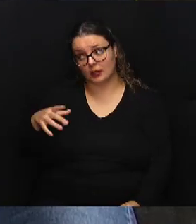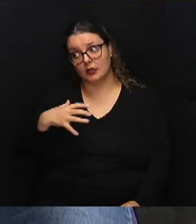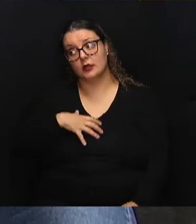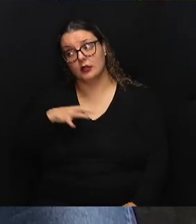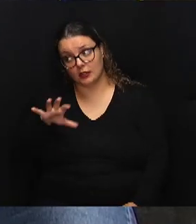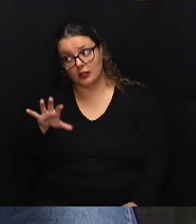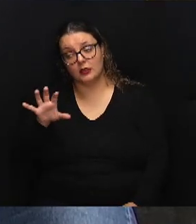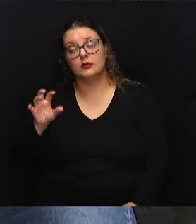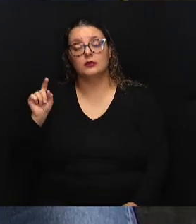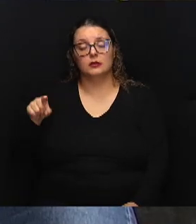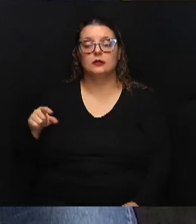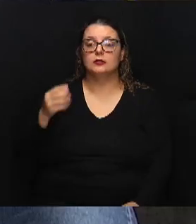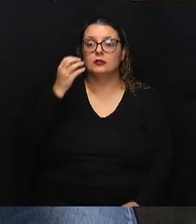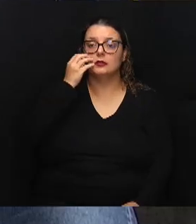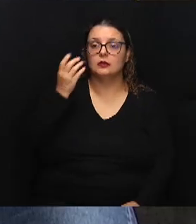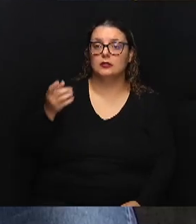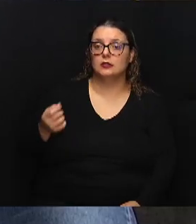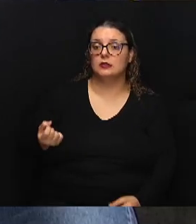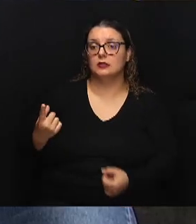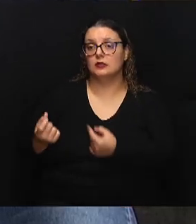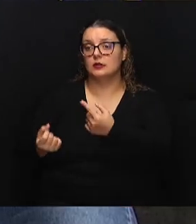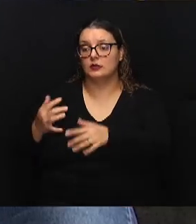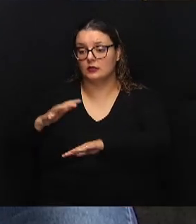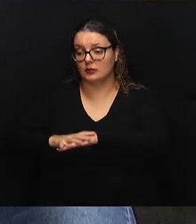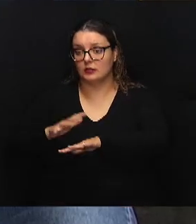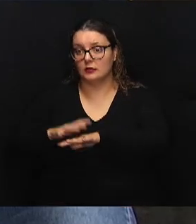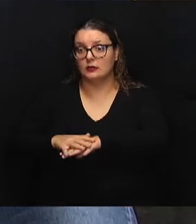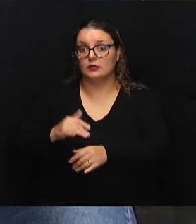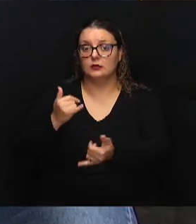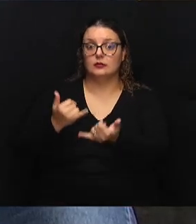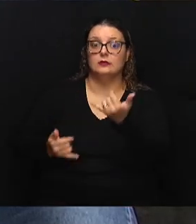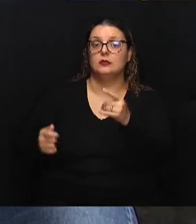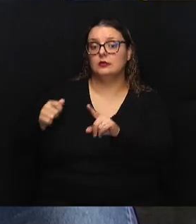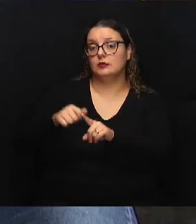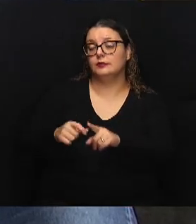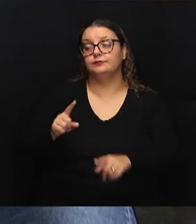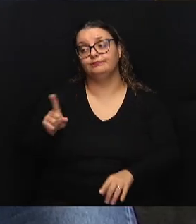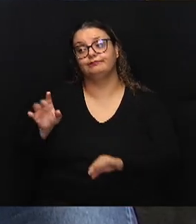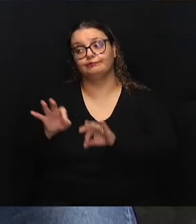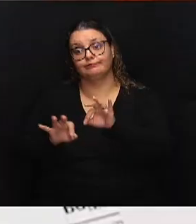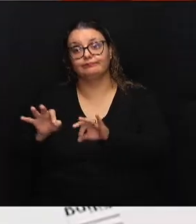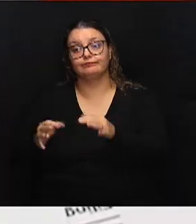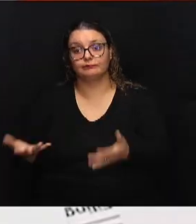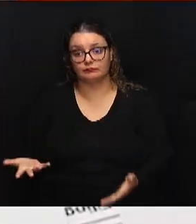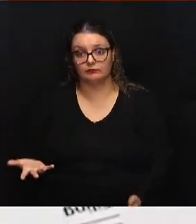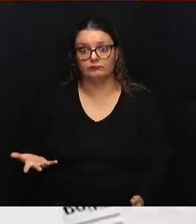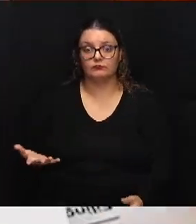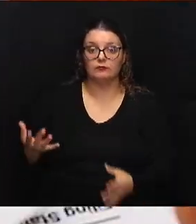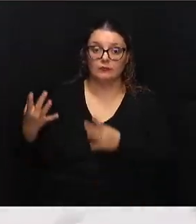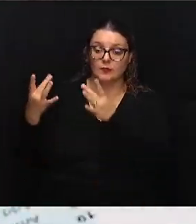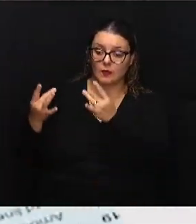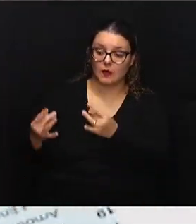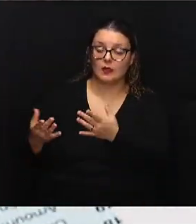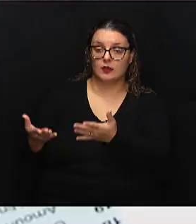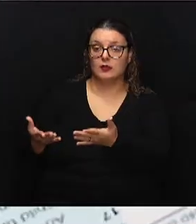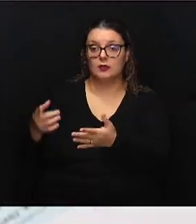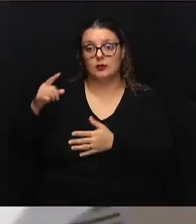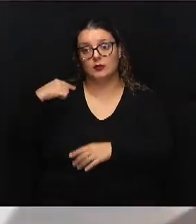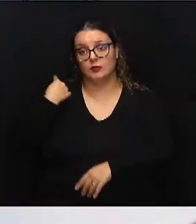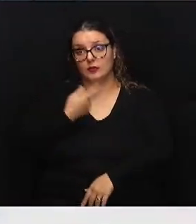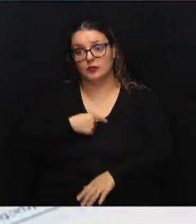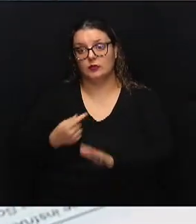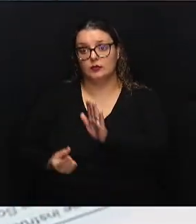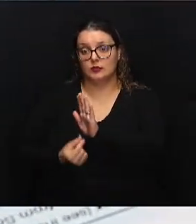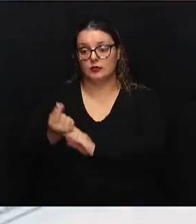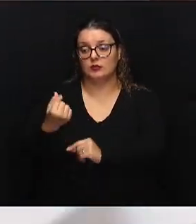contas extras, essas contas que aparecem no meio do mês sem que a gente esteja planejando elas no nosso orçamento.